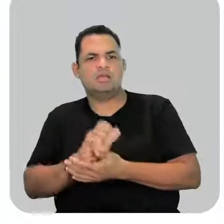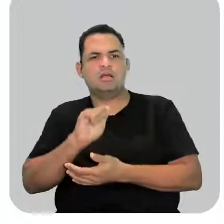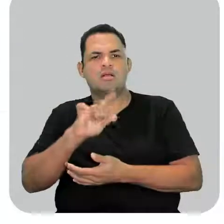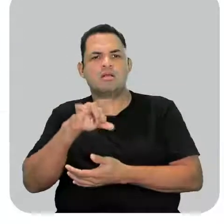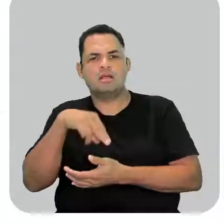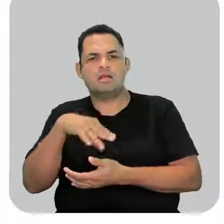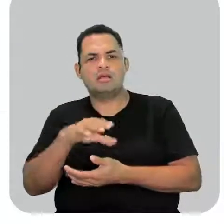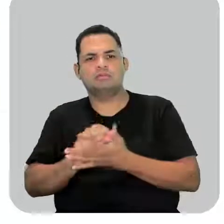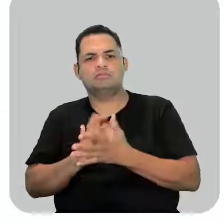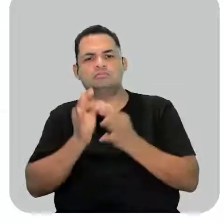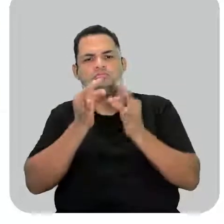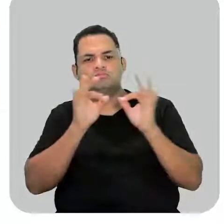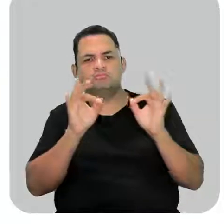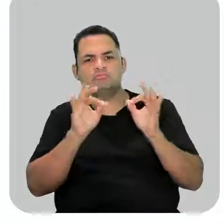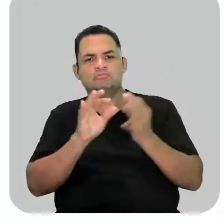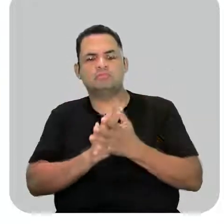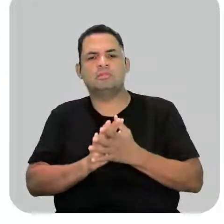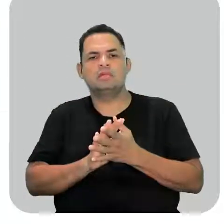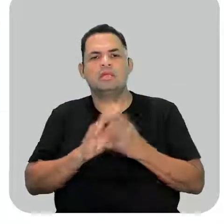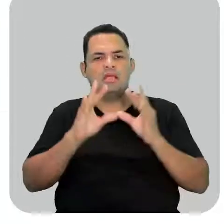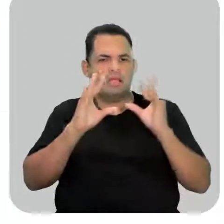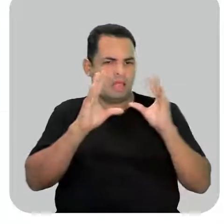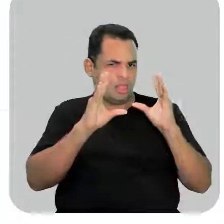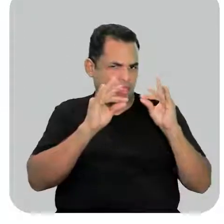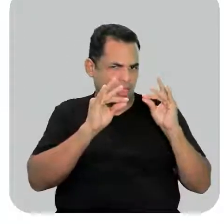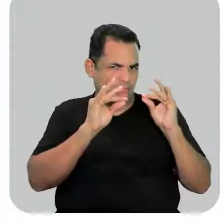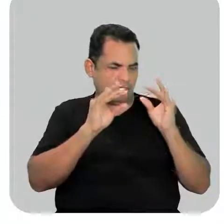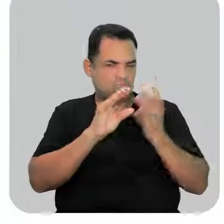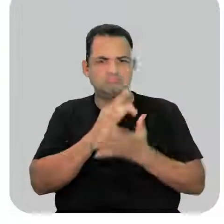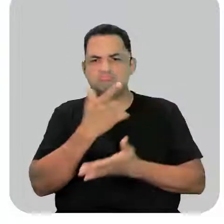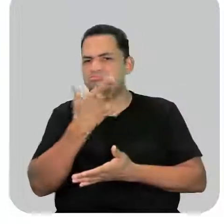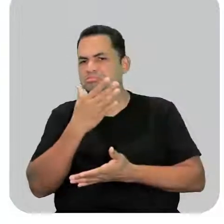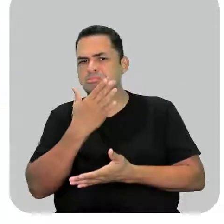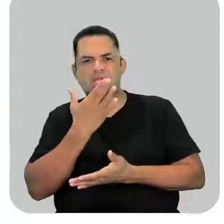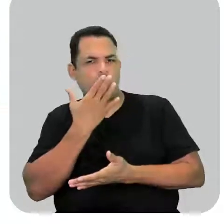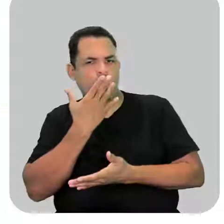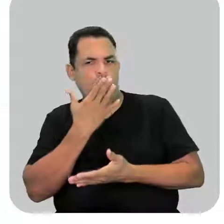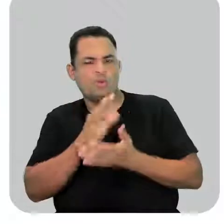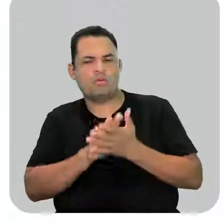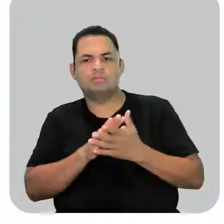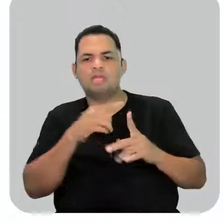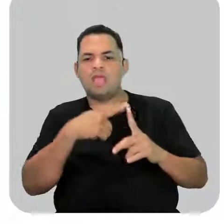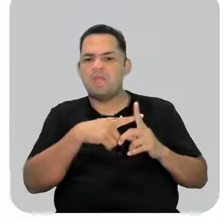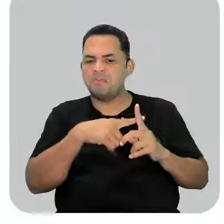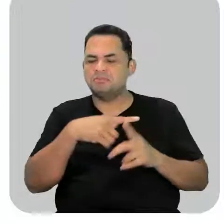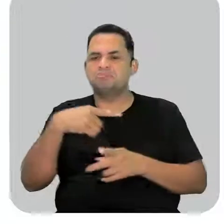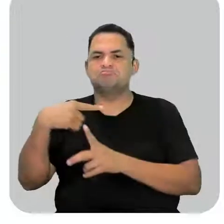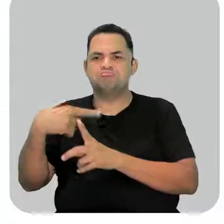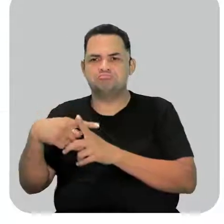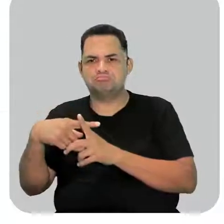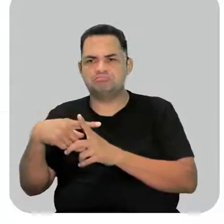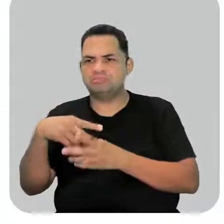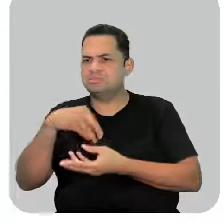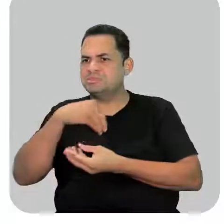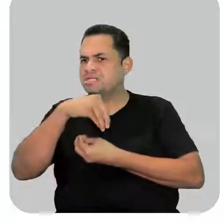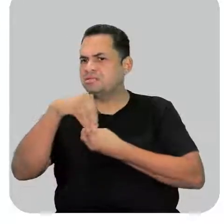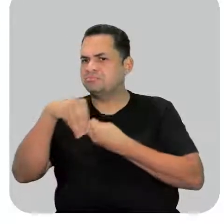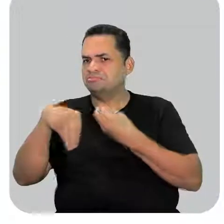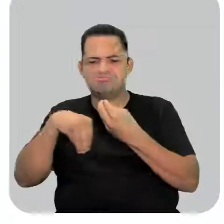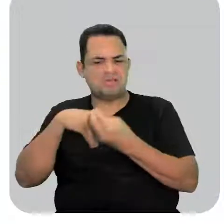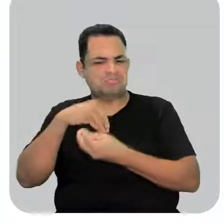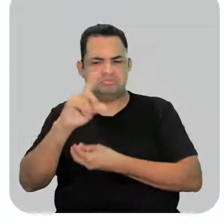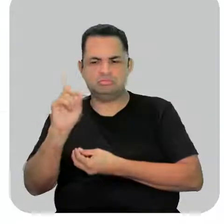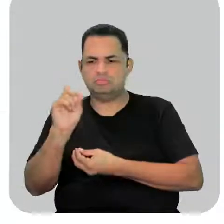ligação simples, eles são líquidos, incolores, polares, insolúveis